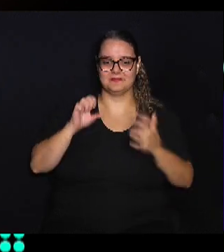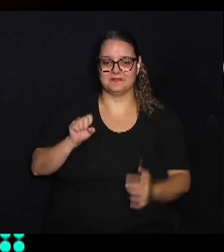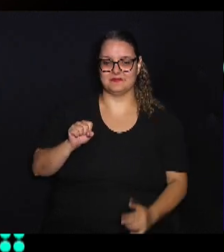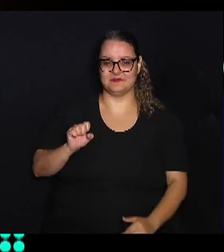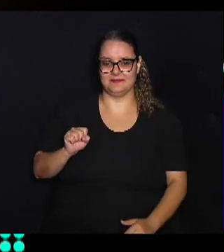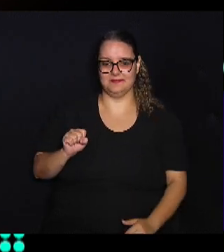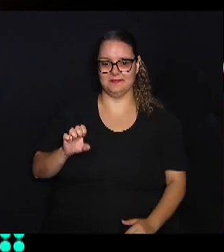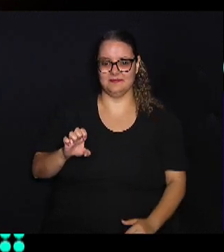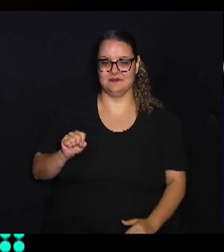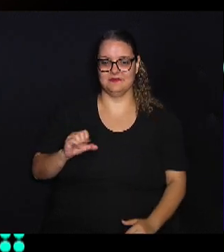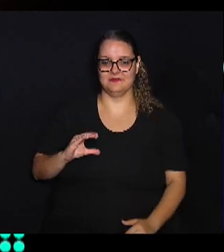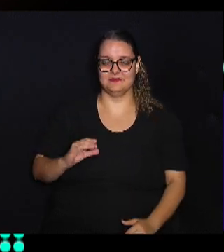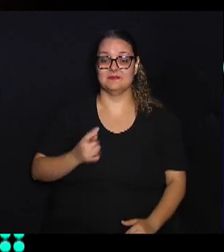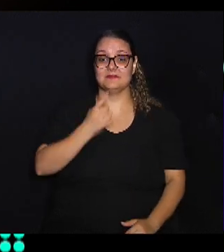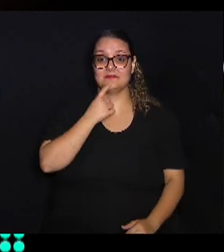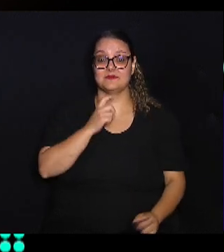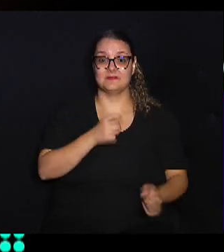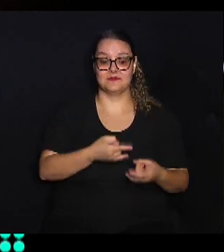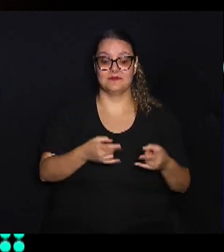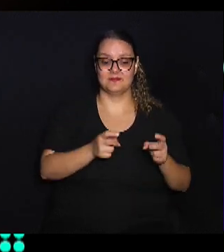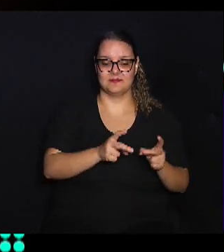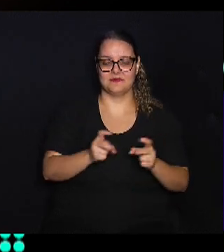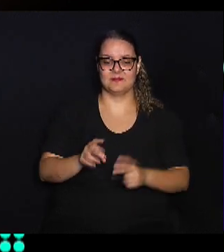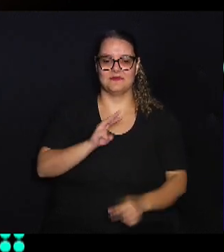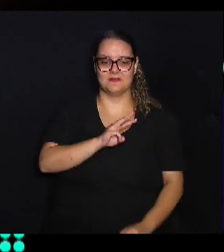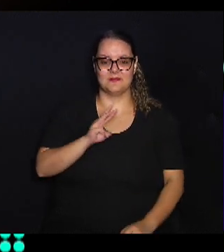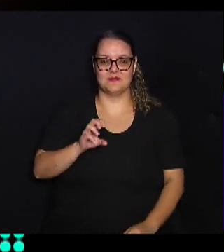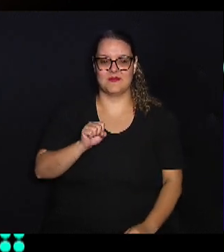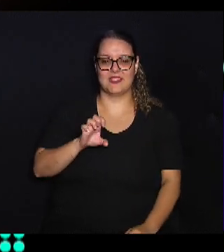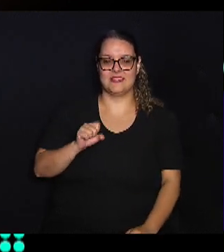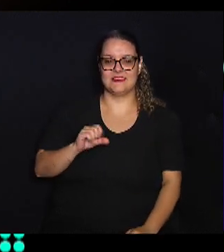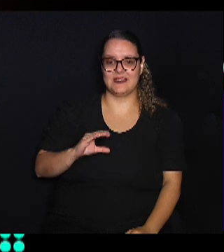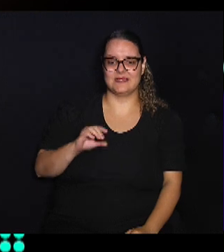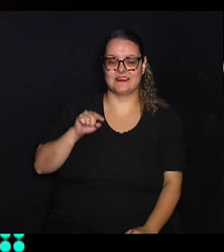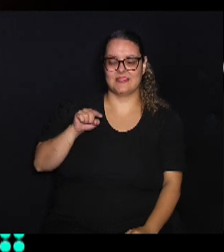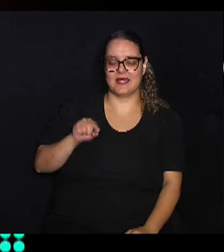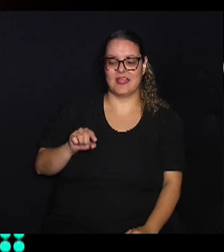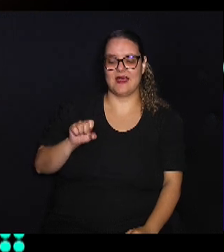Campinas. Ingressos à venda no site sescsp.org.br.